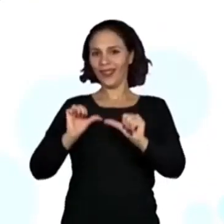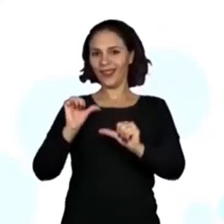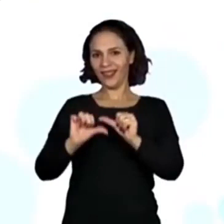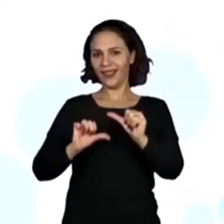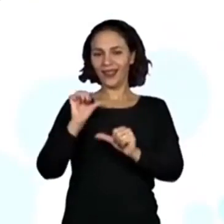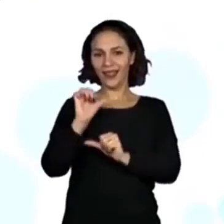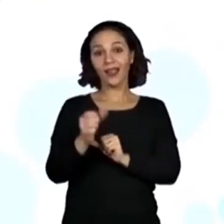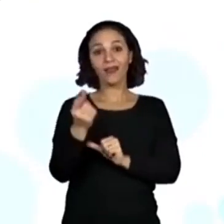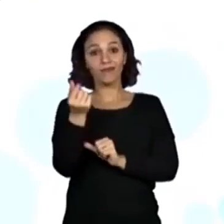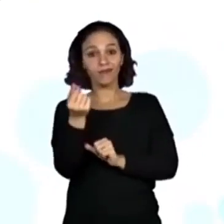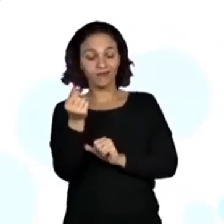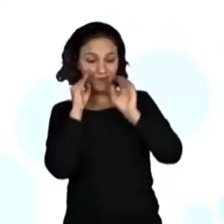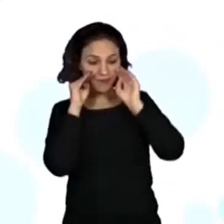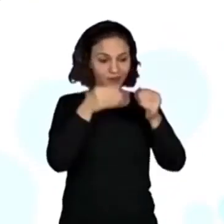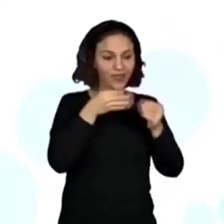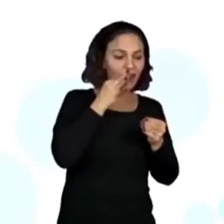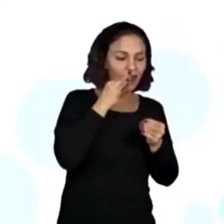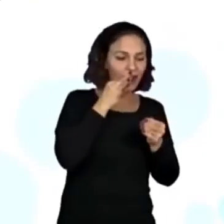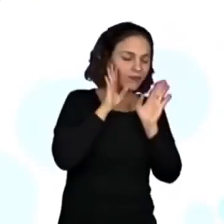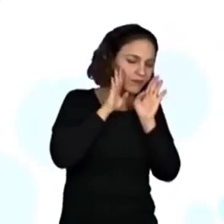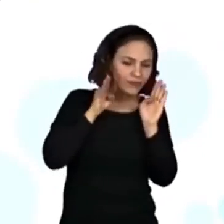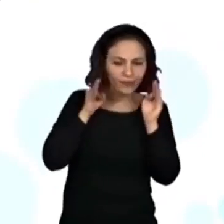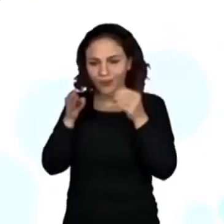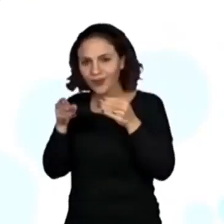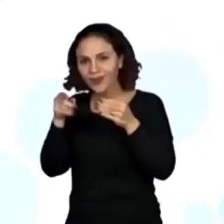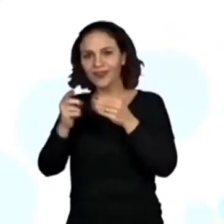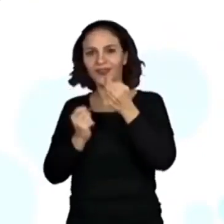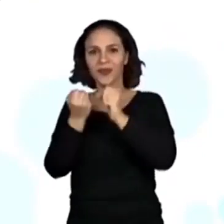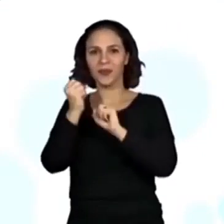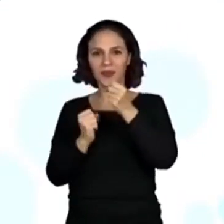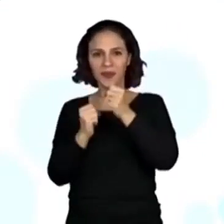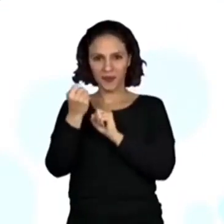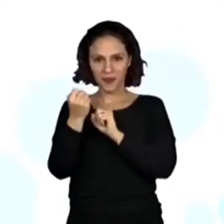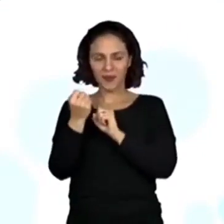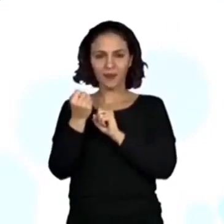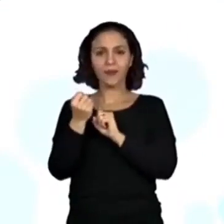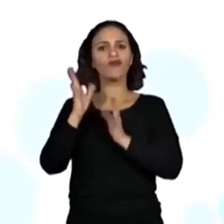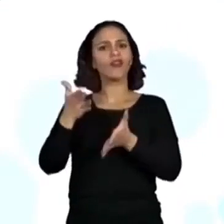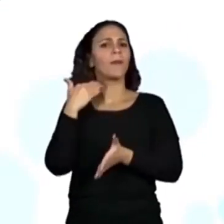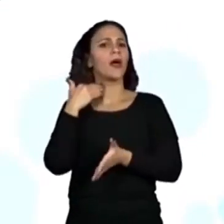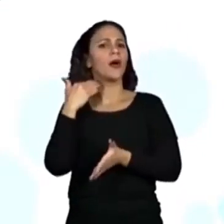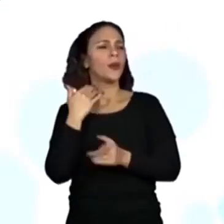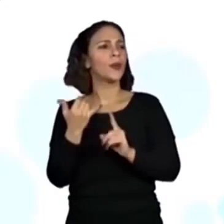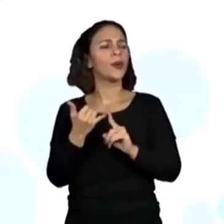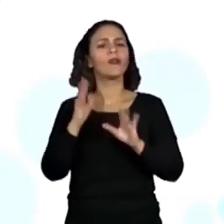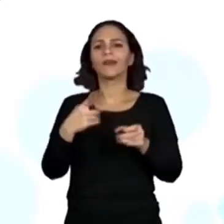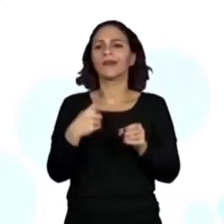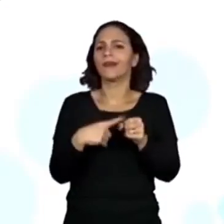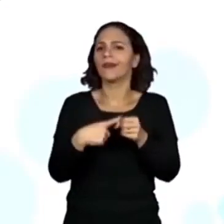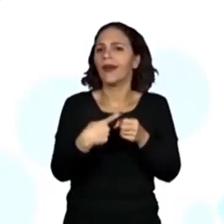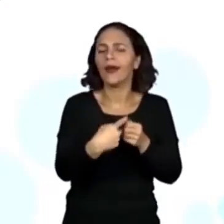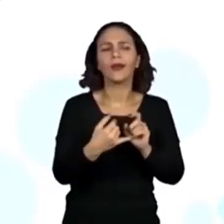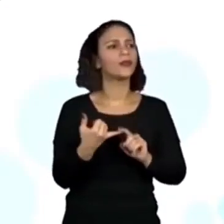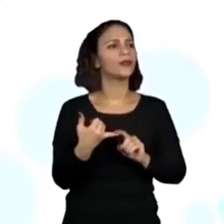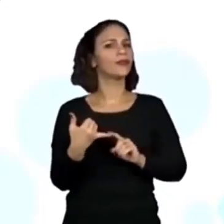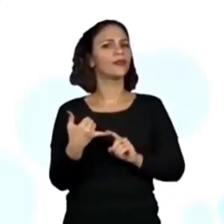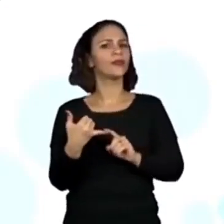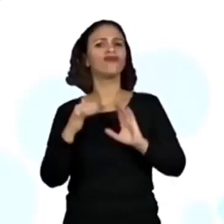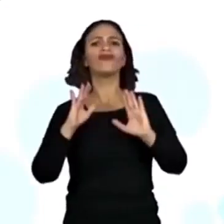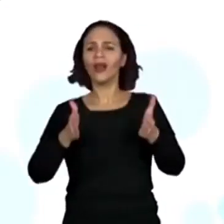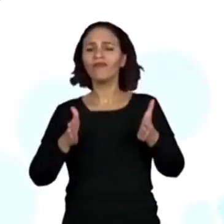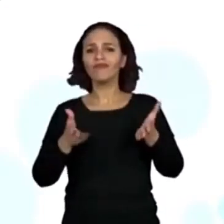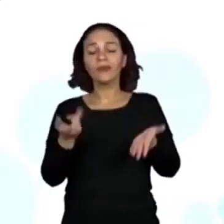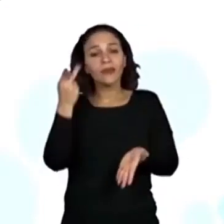do capital do café para o capital industrial, né? Já tinha banco, já tinha cidade, já tinha... Então,